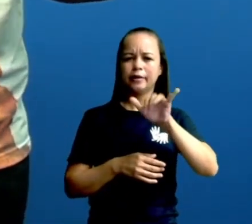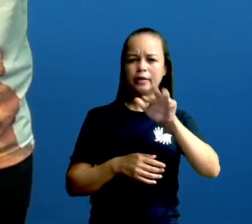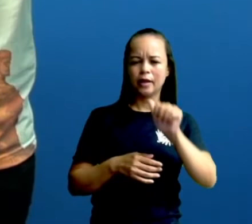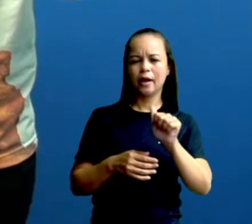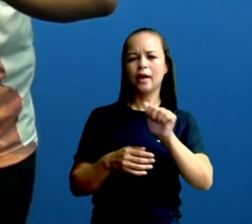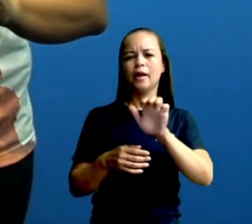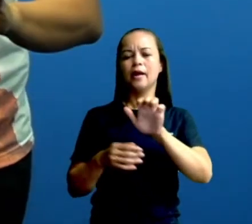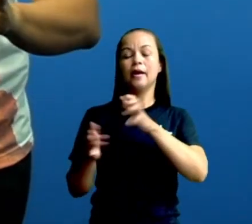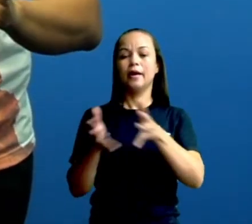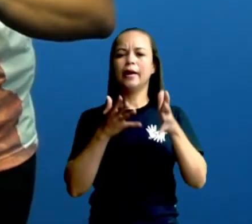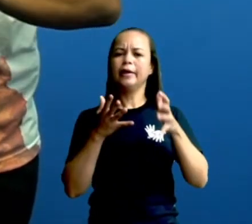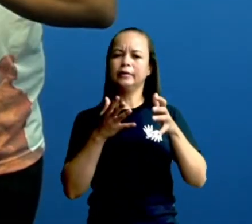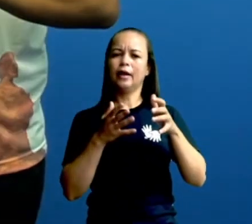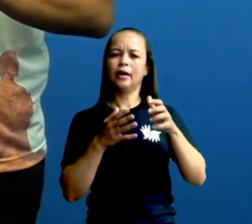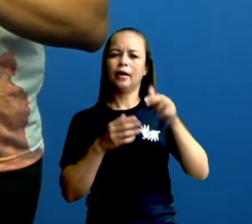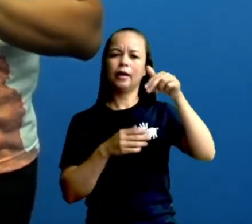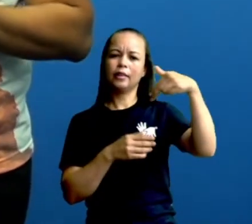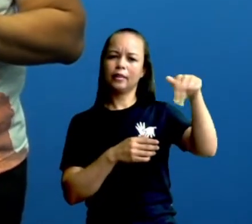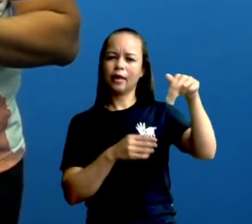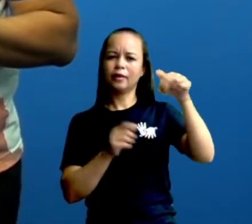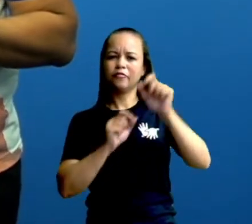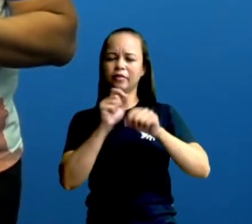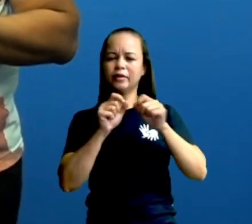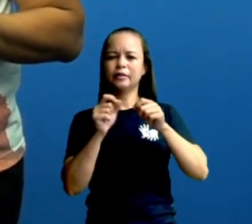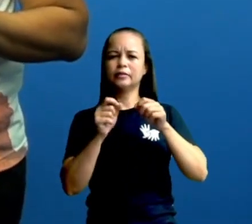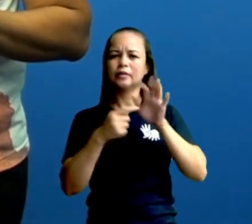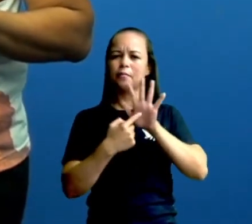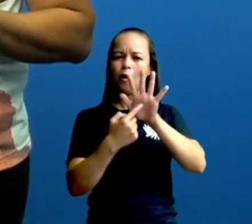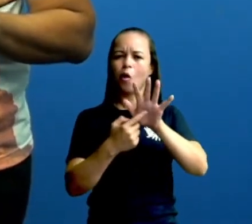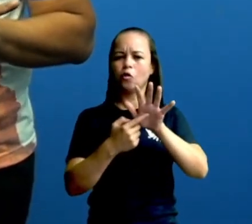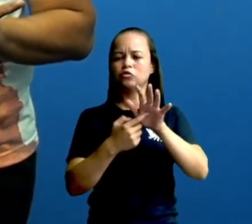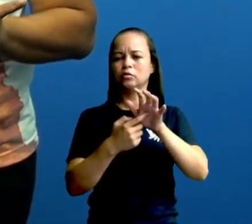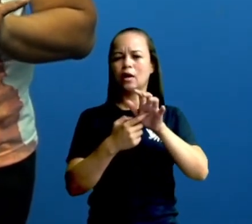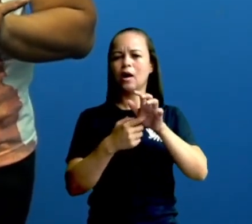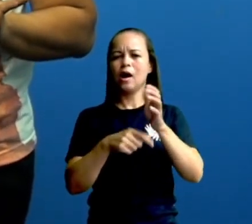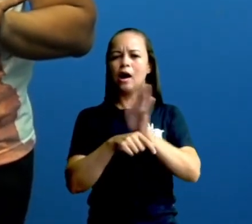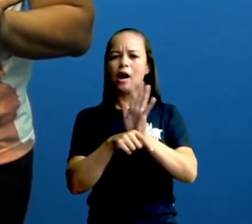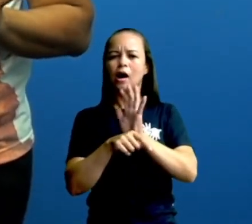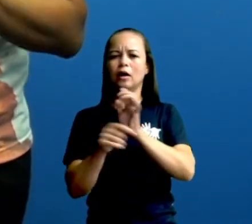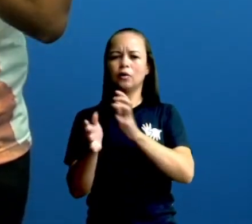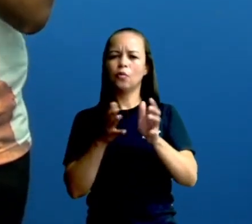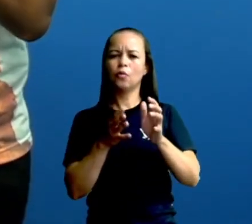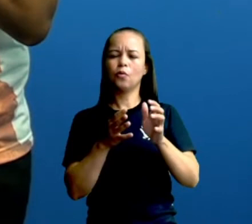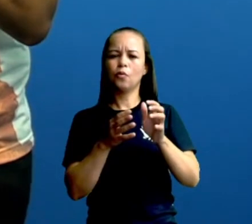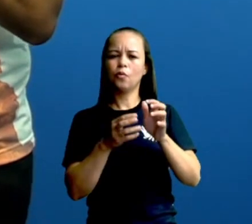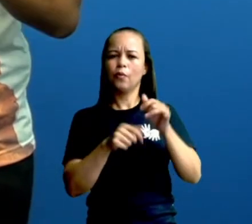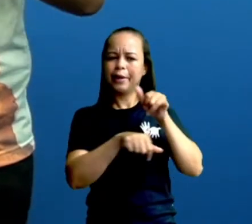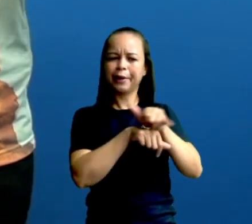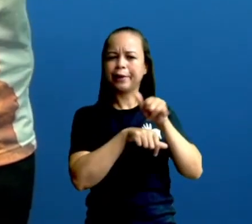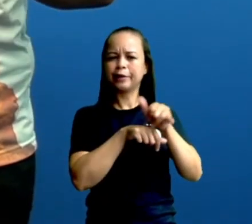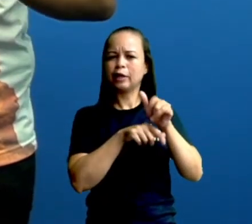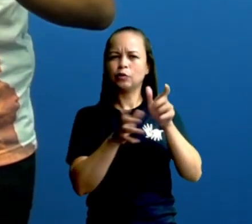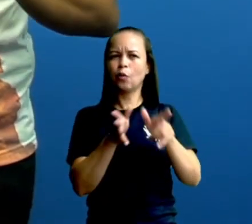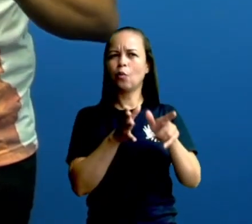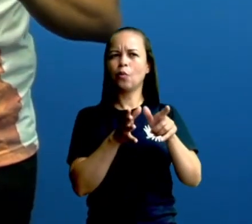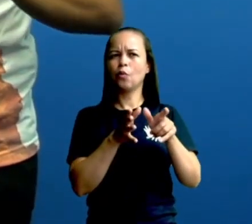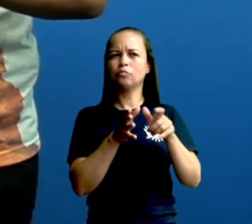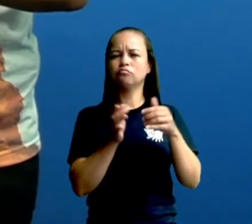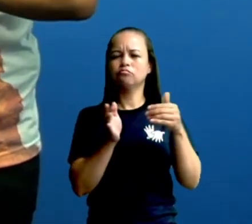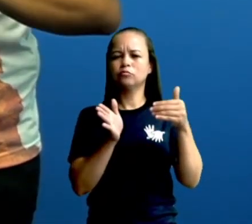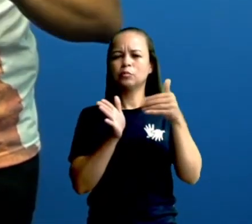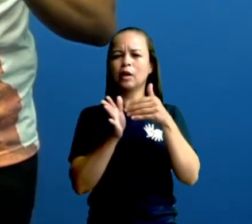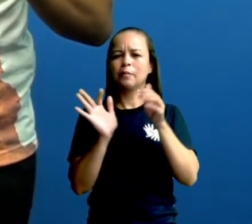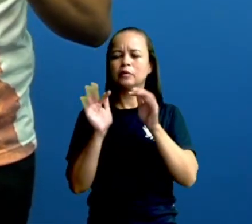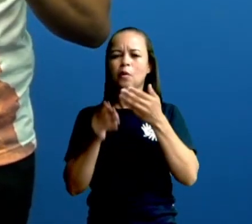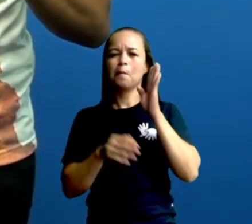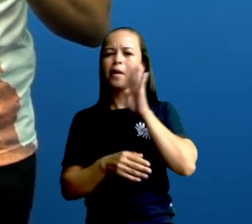do Consumidor, é alguma coisa assim, como o consumidor está sendo enganado. Assista essa série na Netflix que vocês vão ver. Se eu não me engano, no último capítulo eu acho que